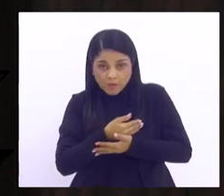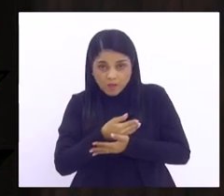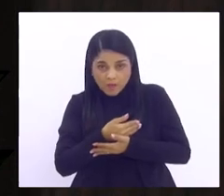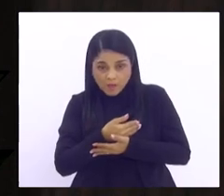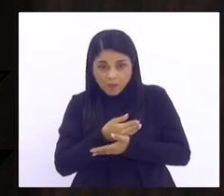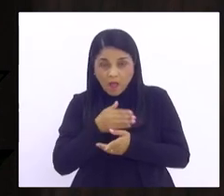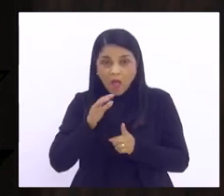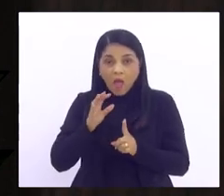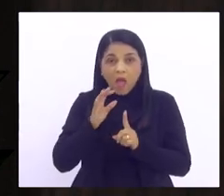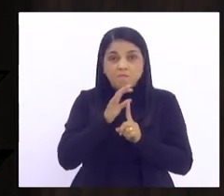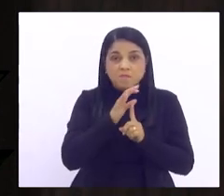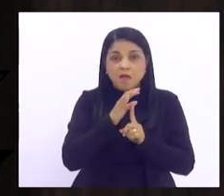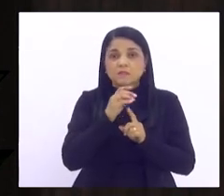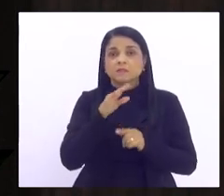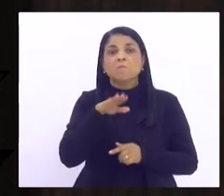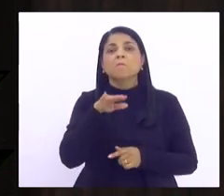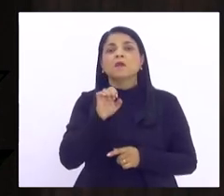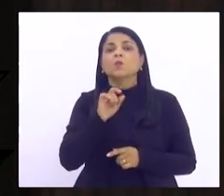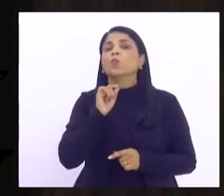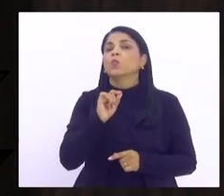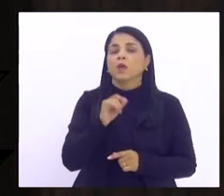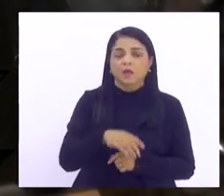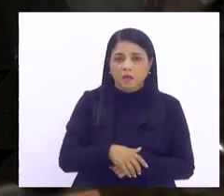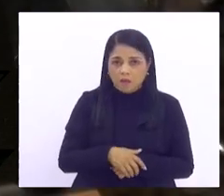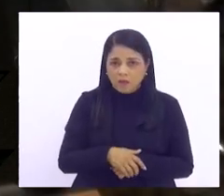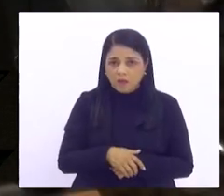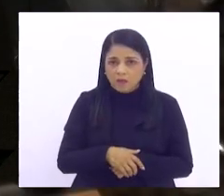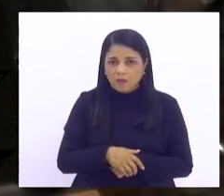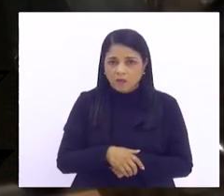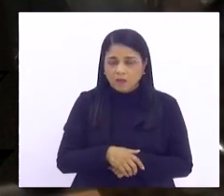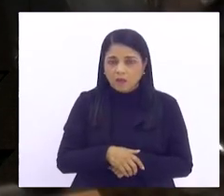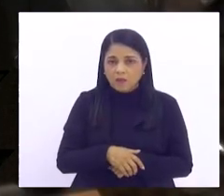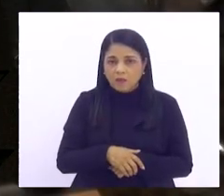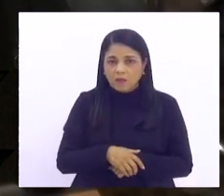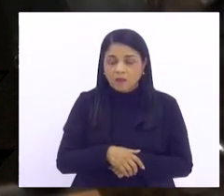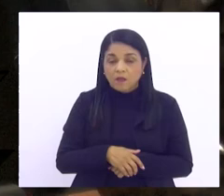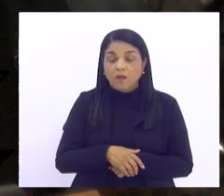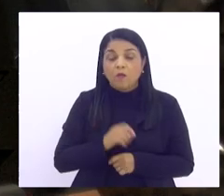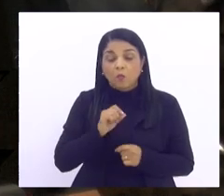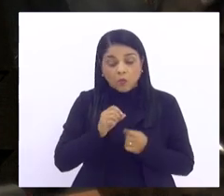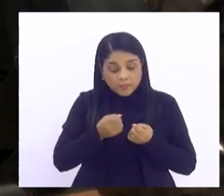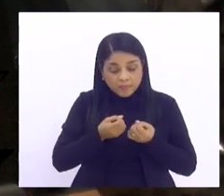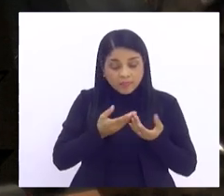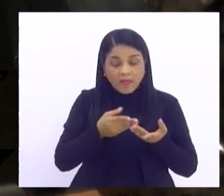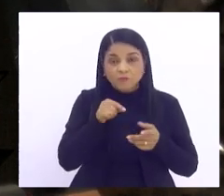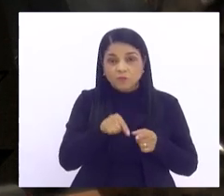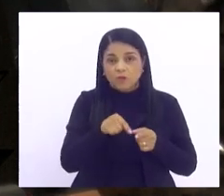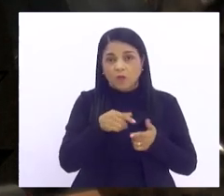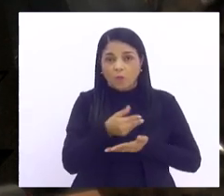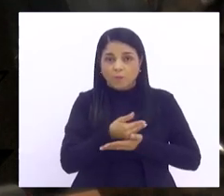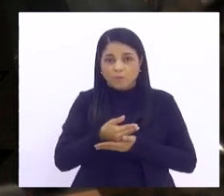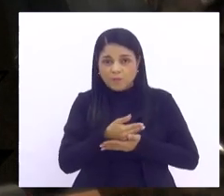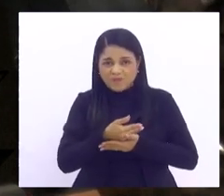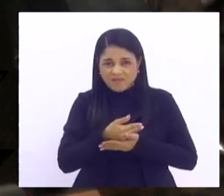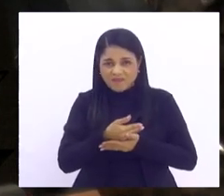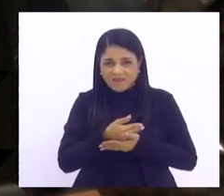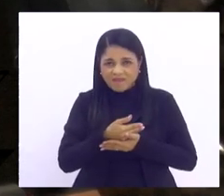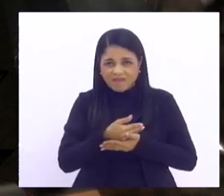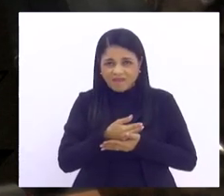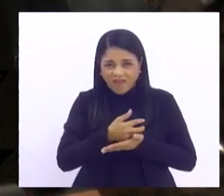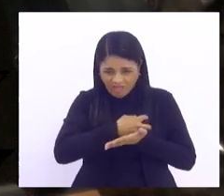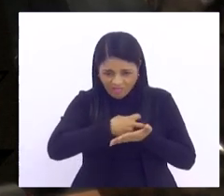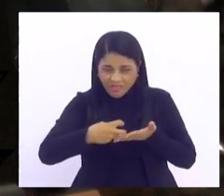de ameaça para uma mãe? Por que que vai ser dado a ele uma sentença de morte? Isso é